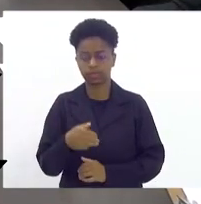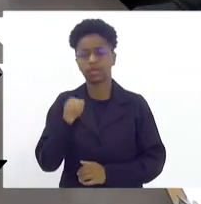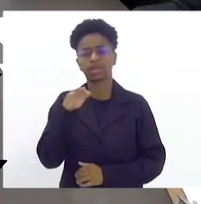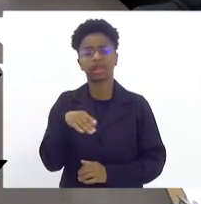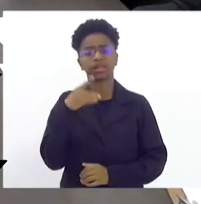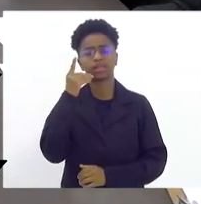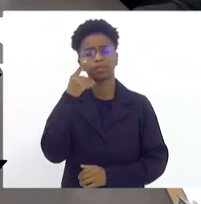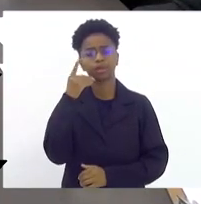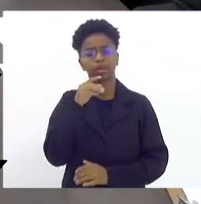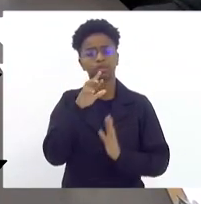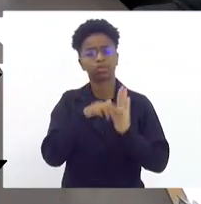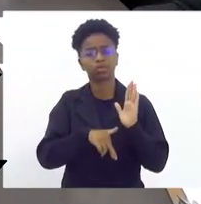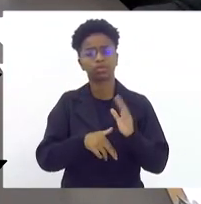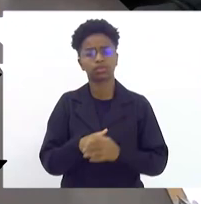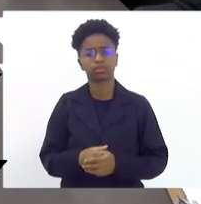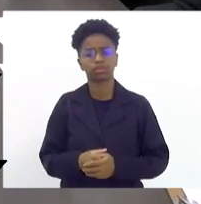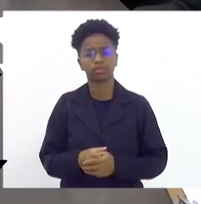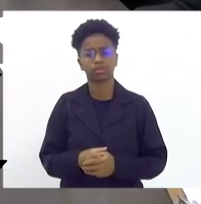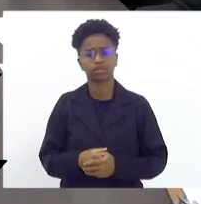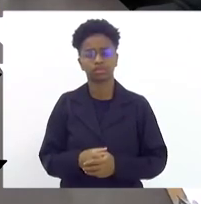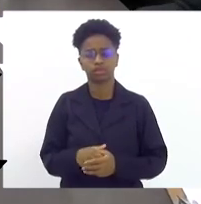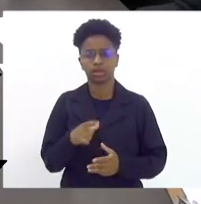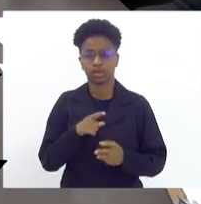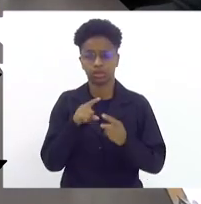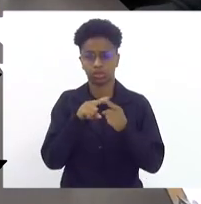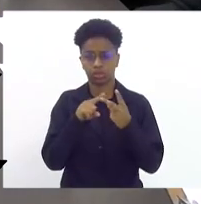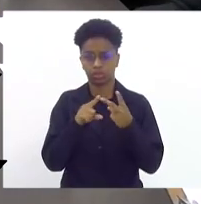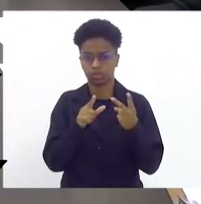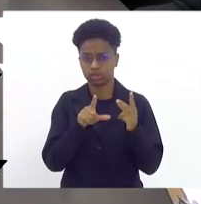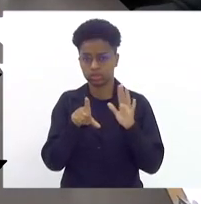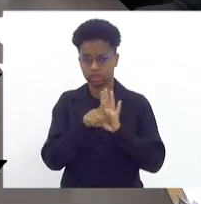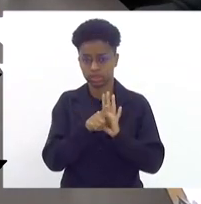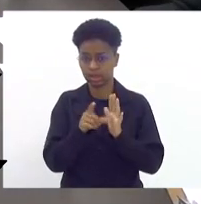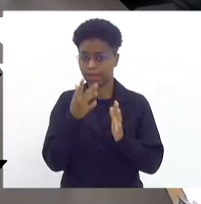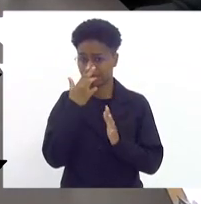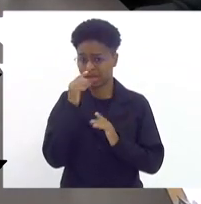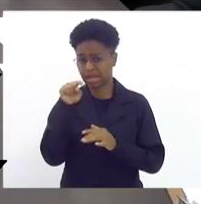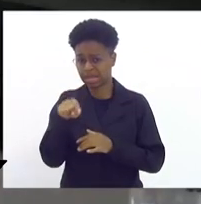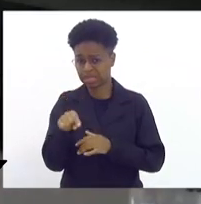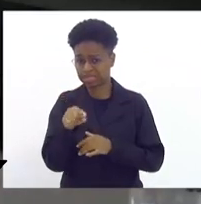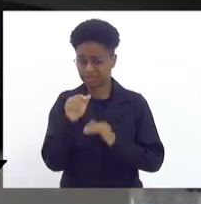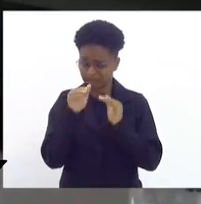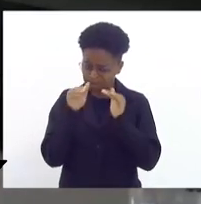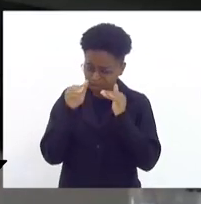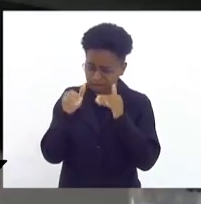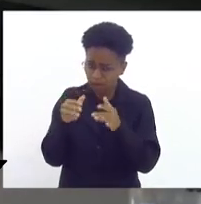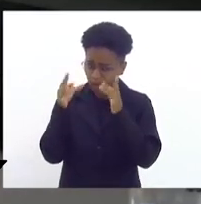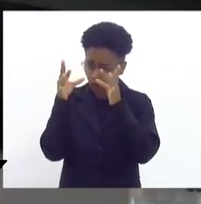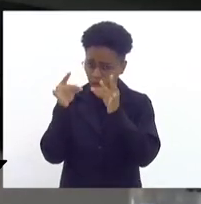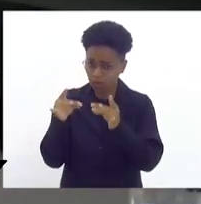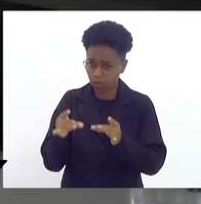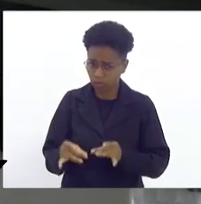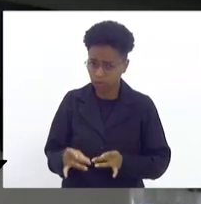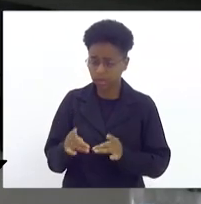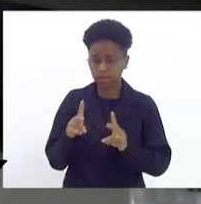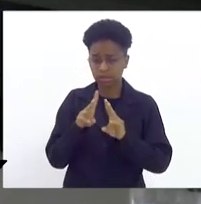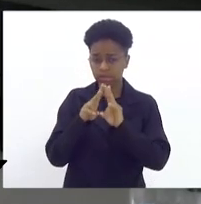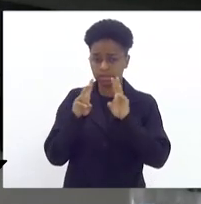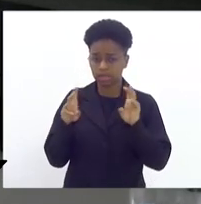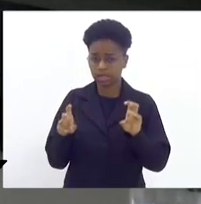relator. Estou diante das duas leis. Me parece que essa é mais específica em relação ao